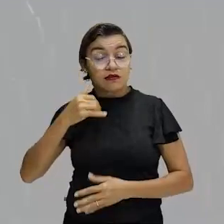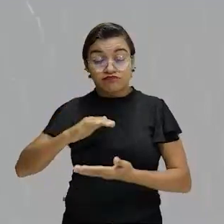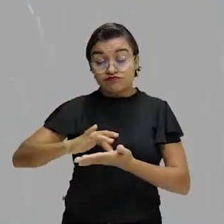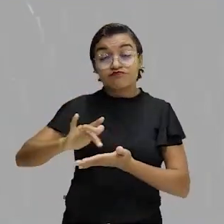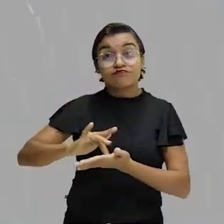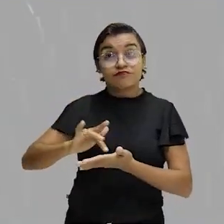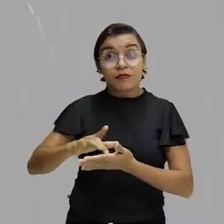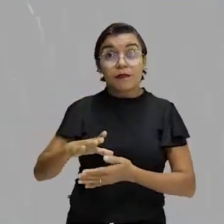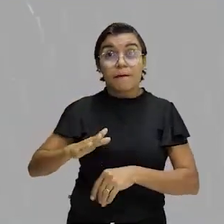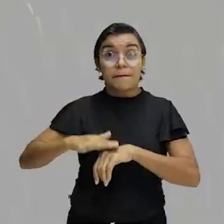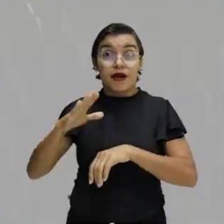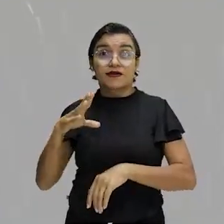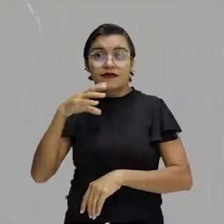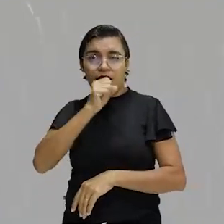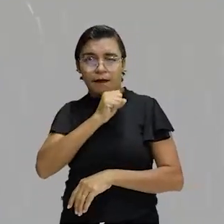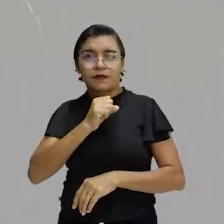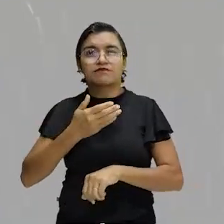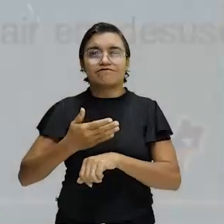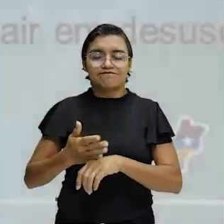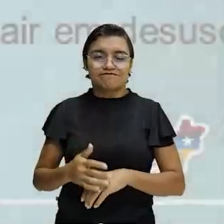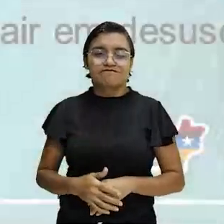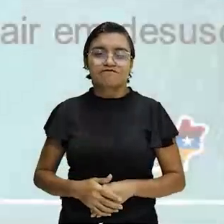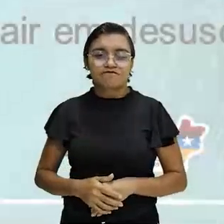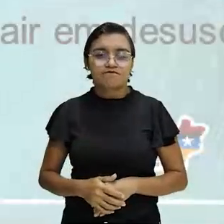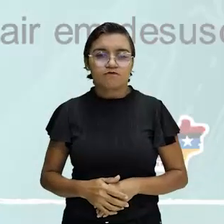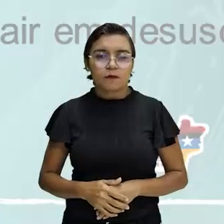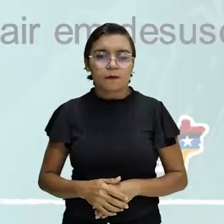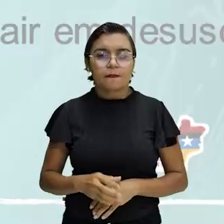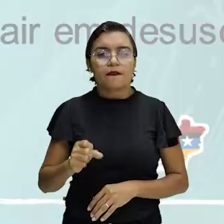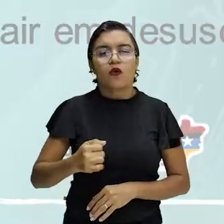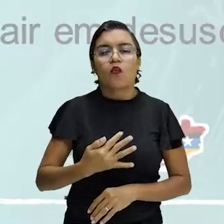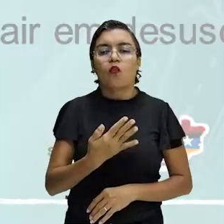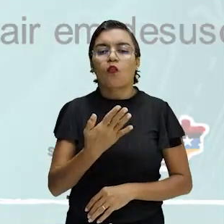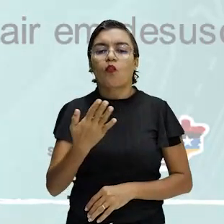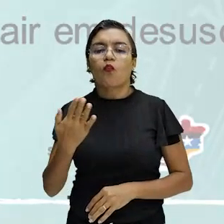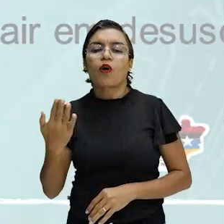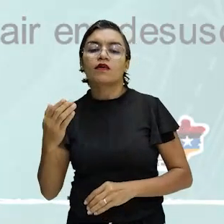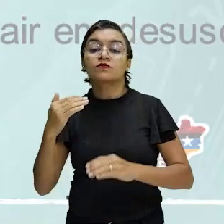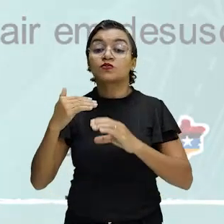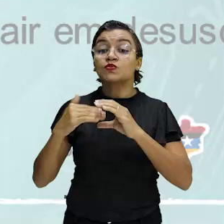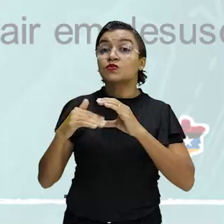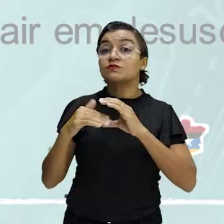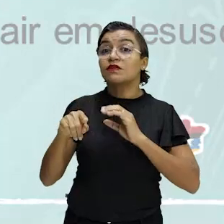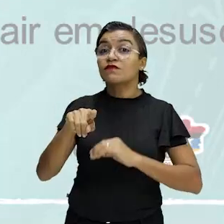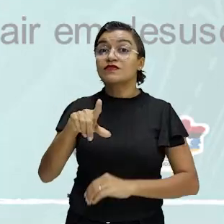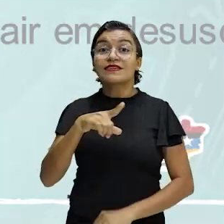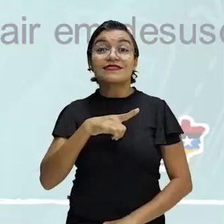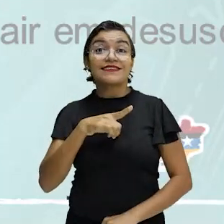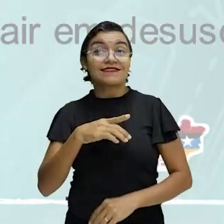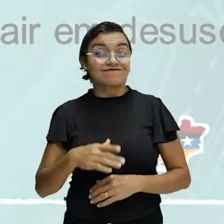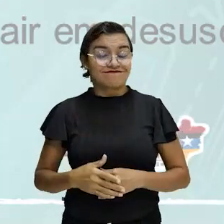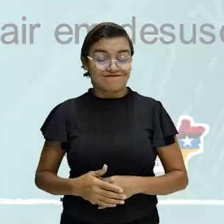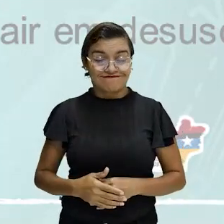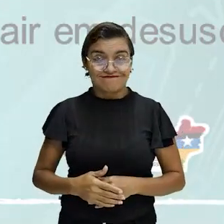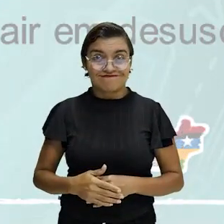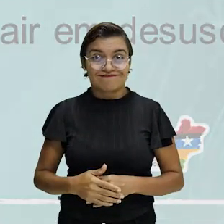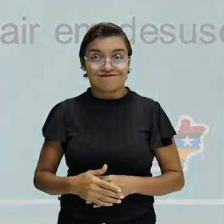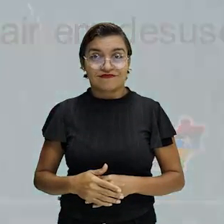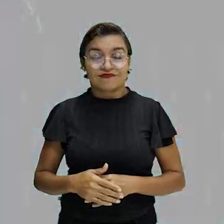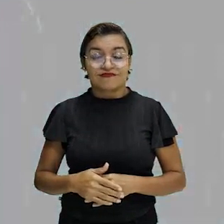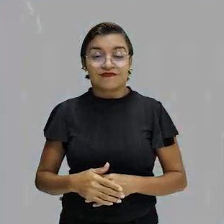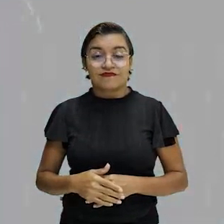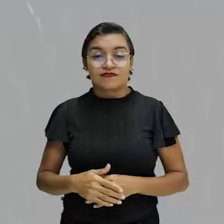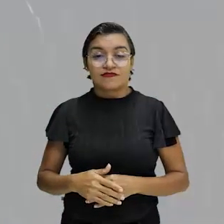bem mais rápido e bem mais prático. Quantos endereços eletrônicos você possui? E aí, quantos endereços vocês